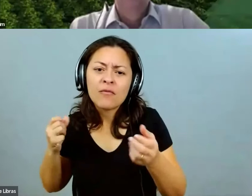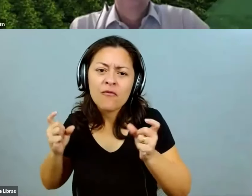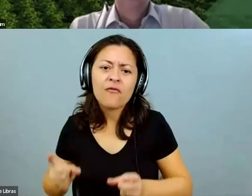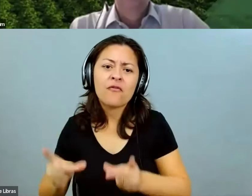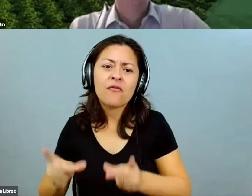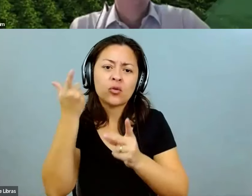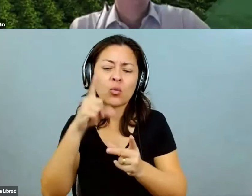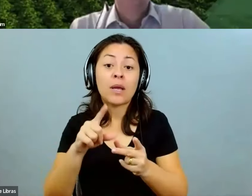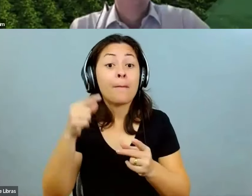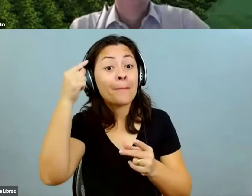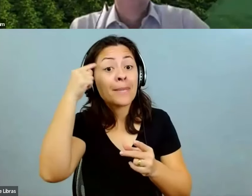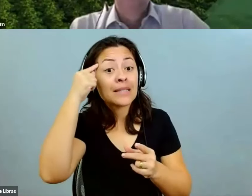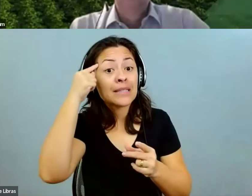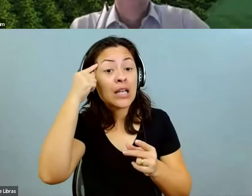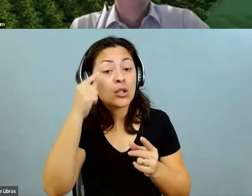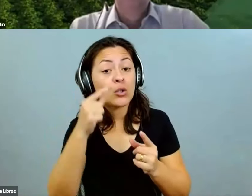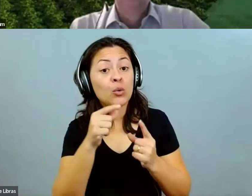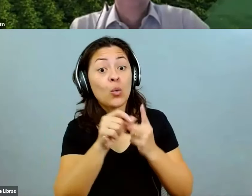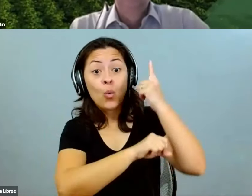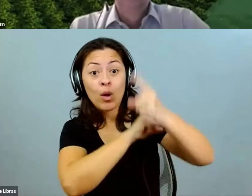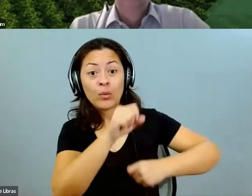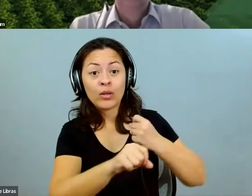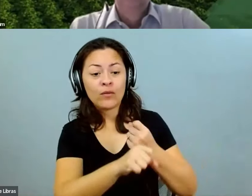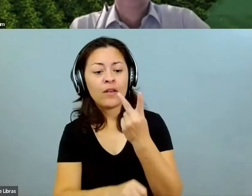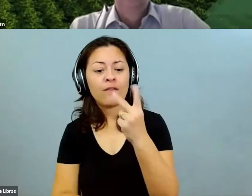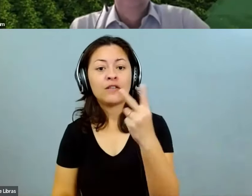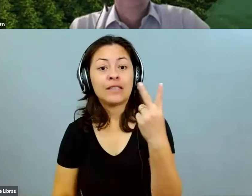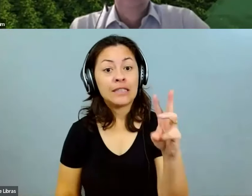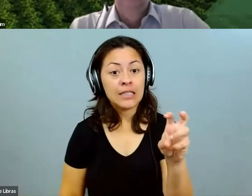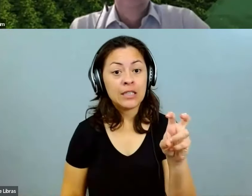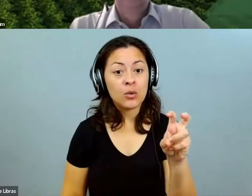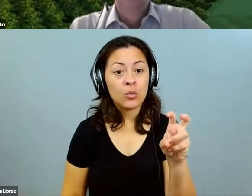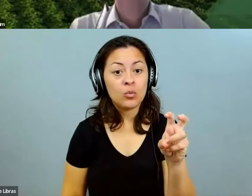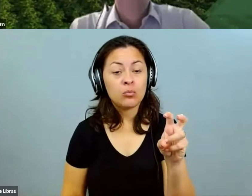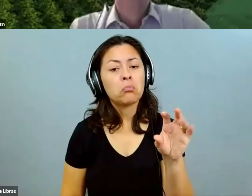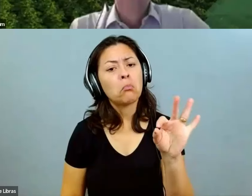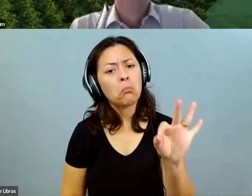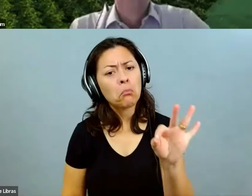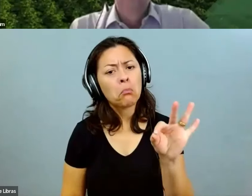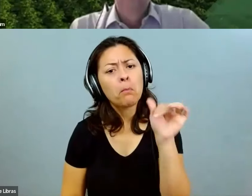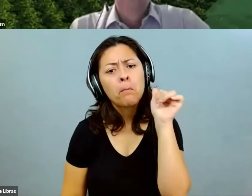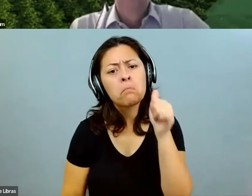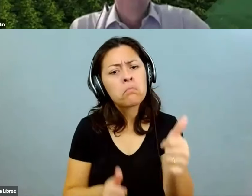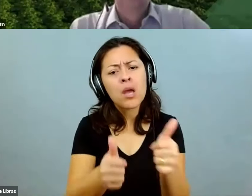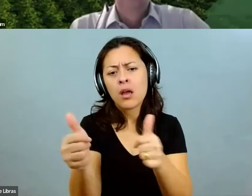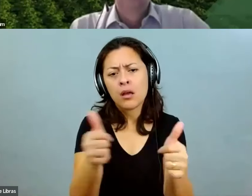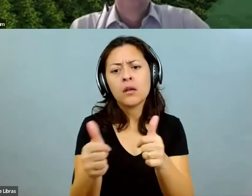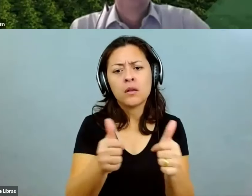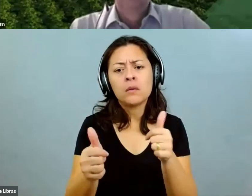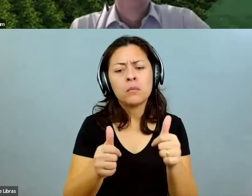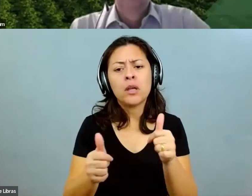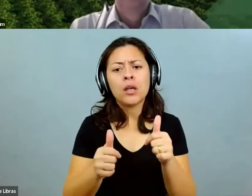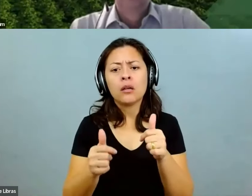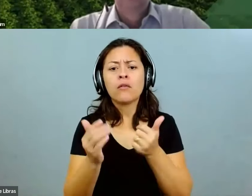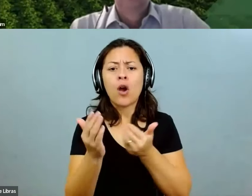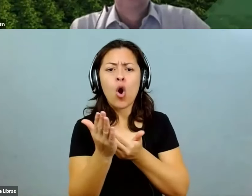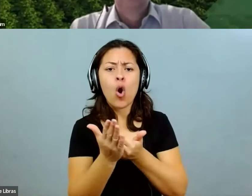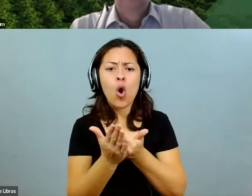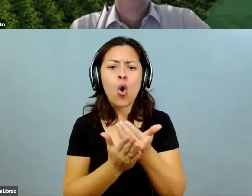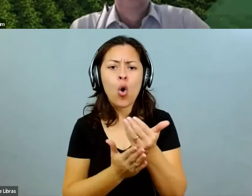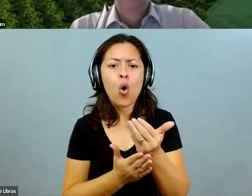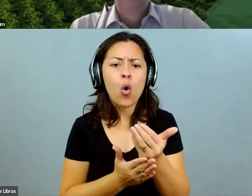25 aí também nós estamos esperando ainda nós estamos dentro dentro da estamos dentro da nossa política né de começar as vendas Nossa